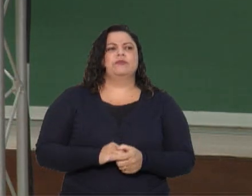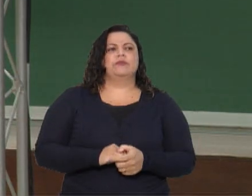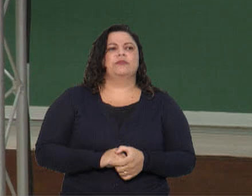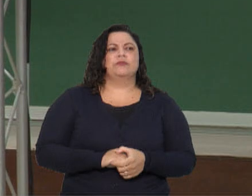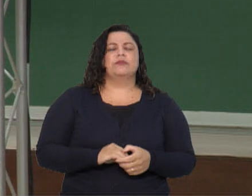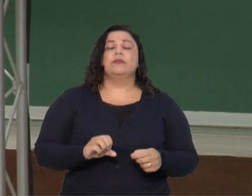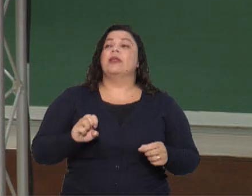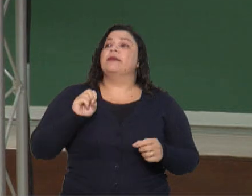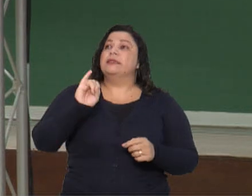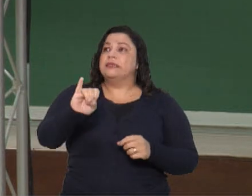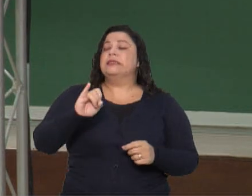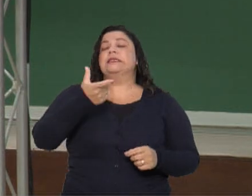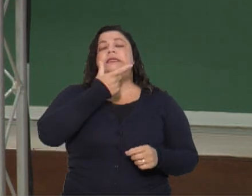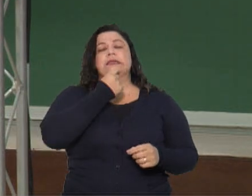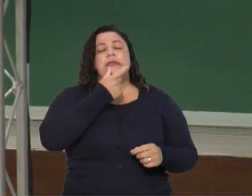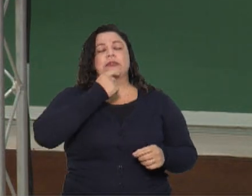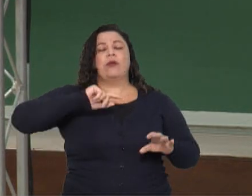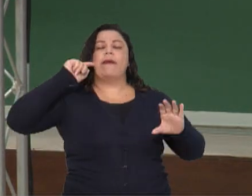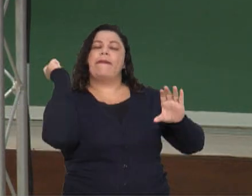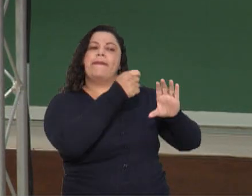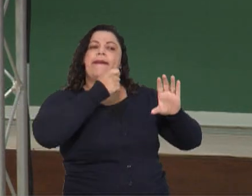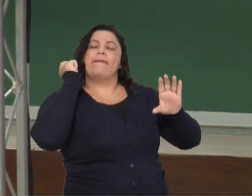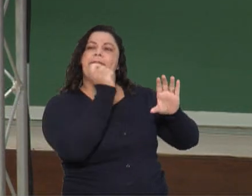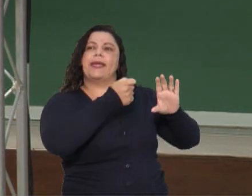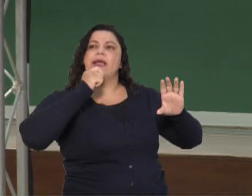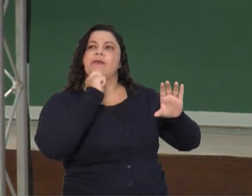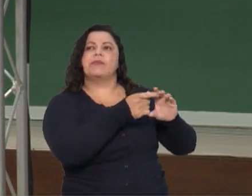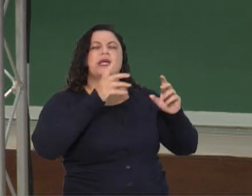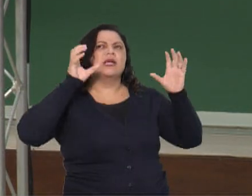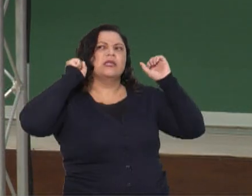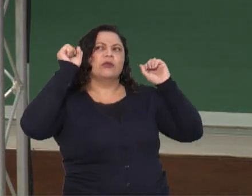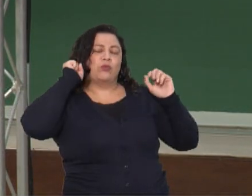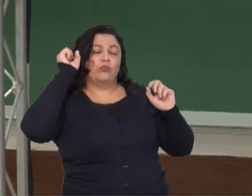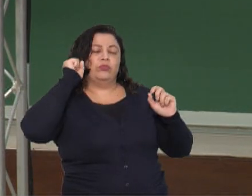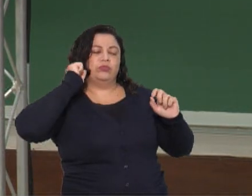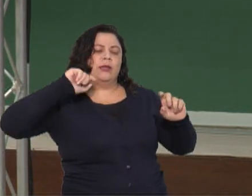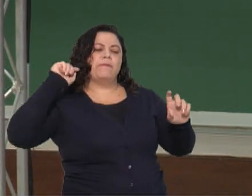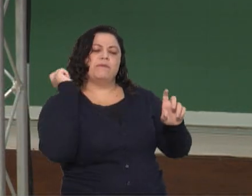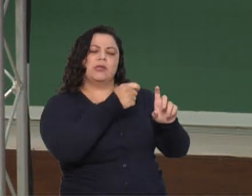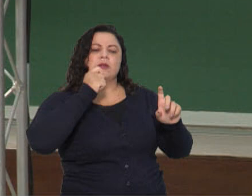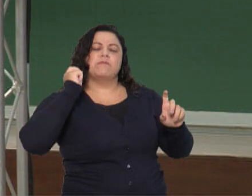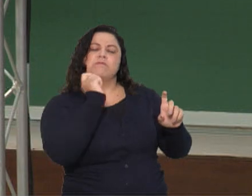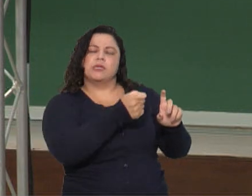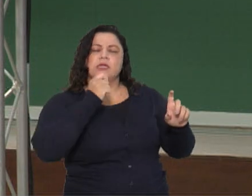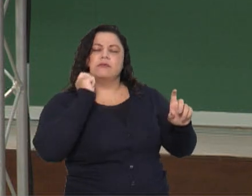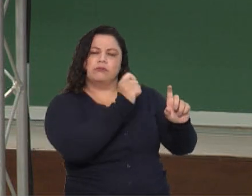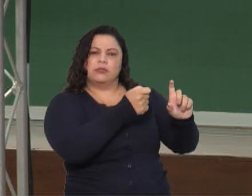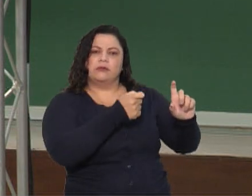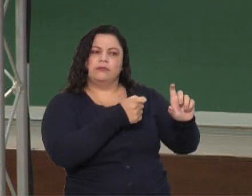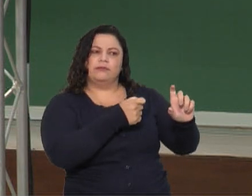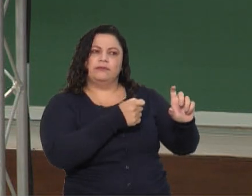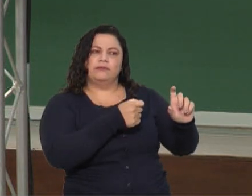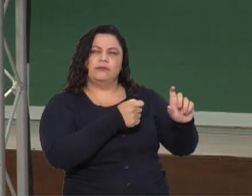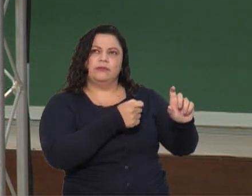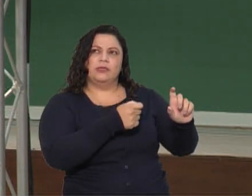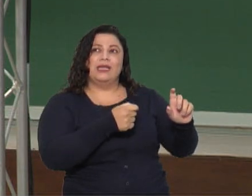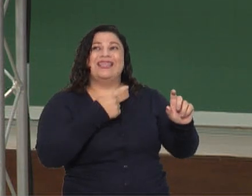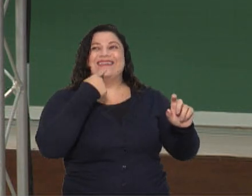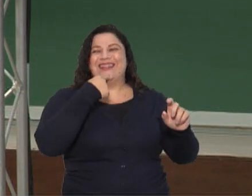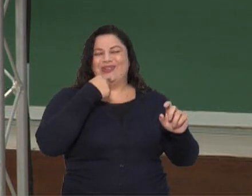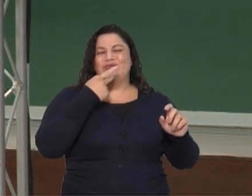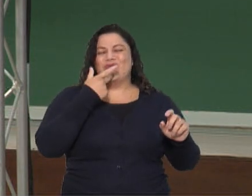se o marceneiro ele está ouvindo aquele martelar, naquele ritmo, e aí ele começa a assobiar